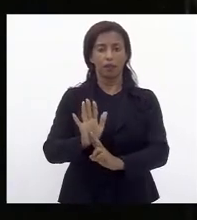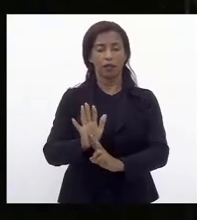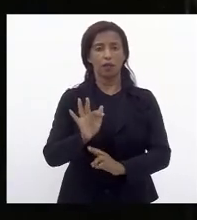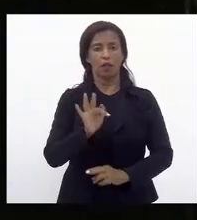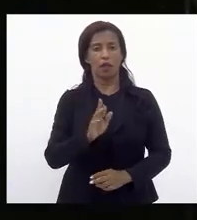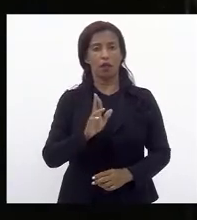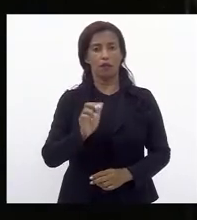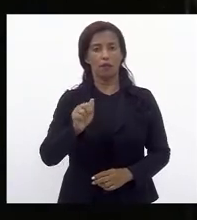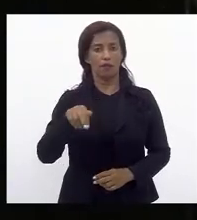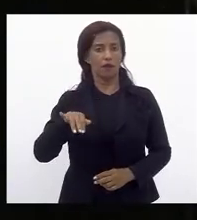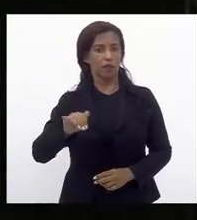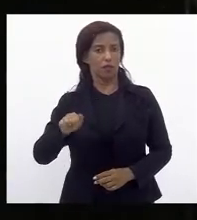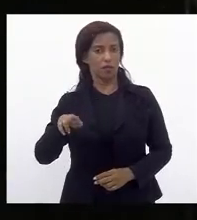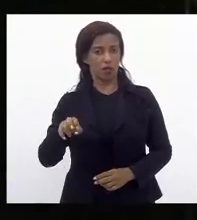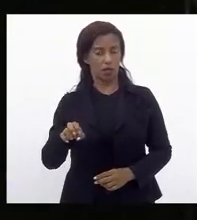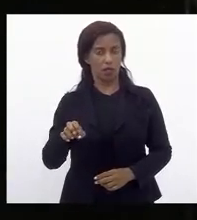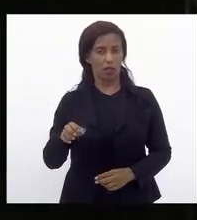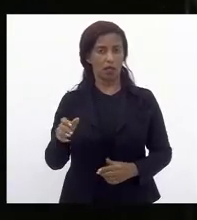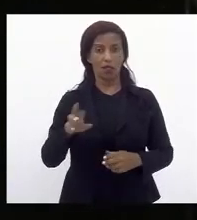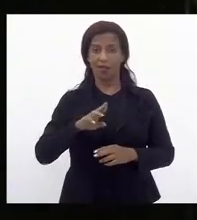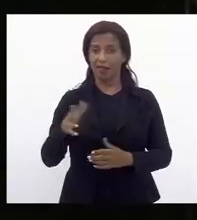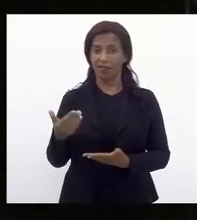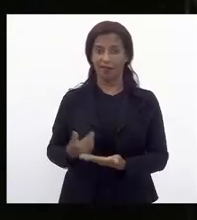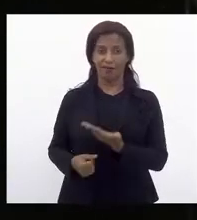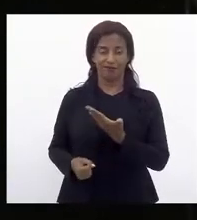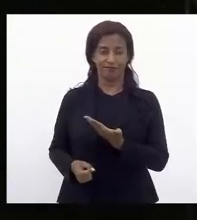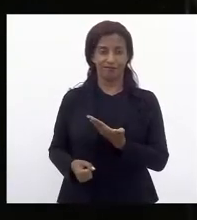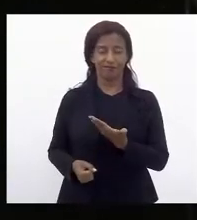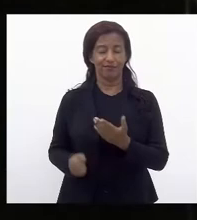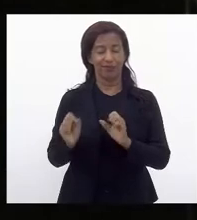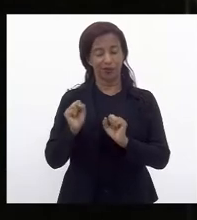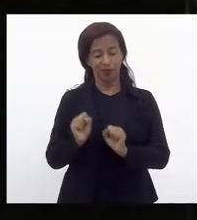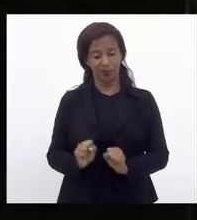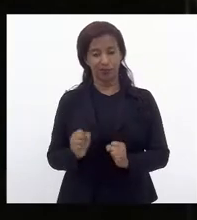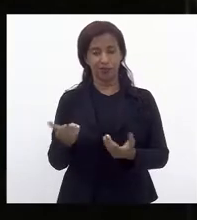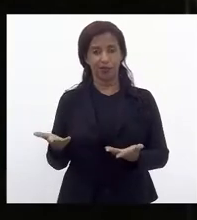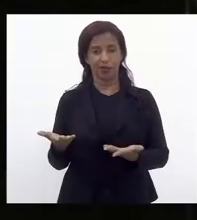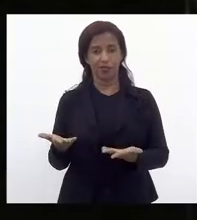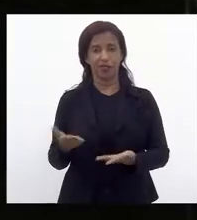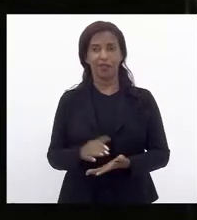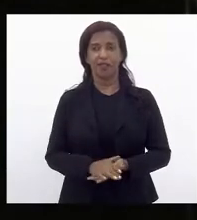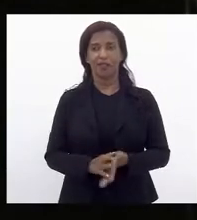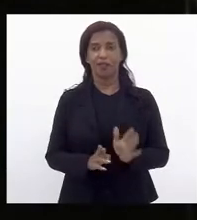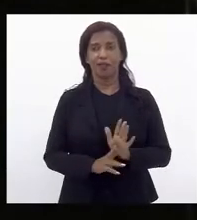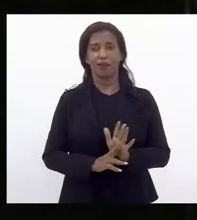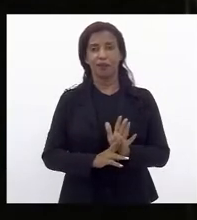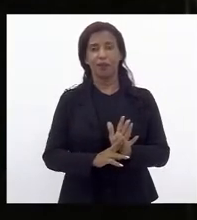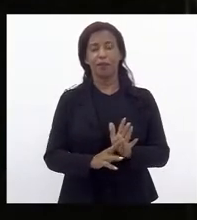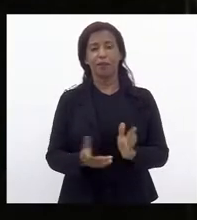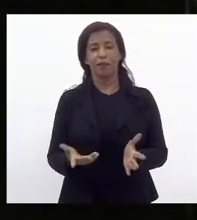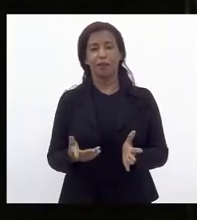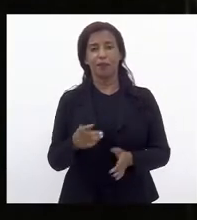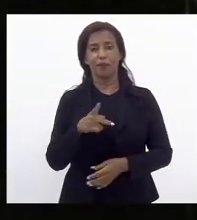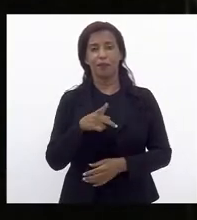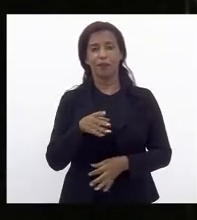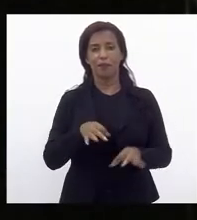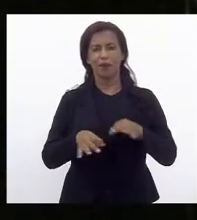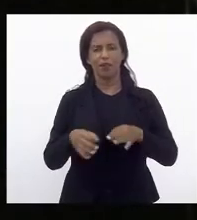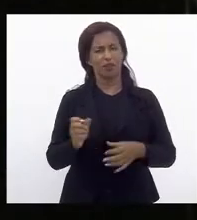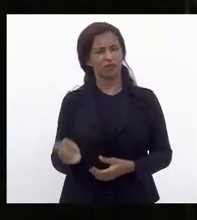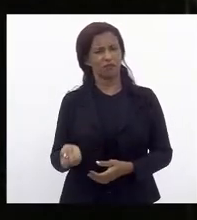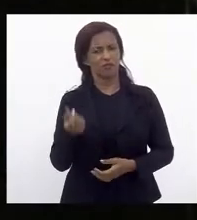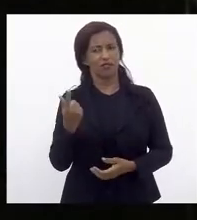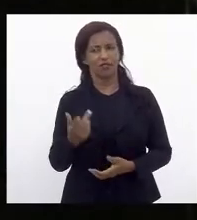Franciane Mota e não Vossa Excelência, né, que poderia estar apresentando o projeto. Até achei um pouco